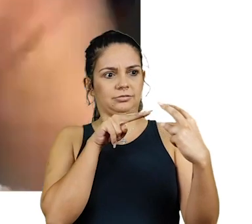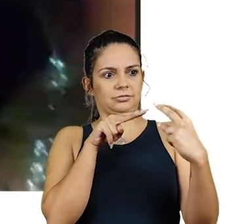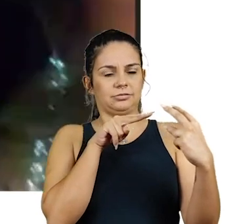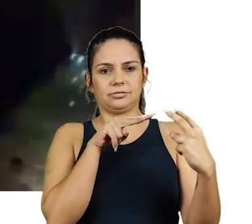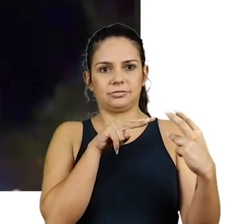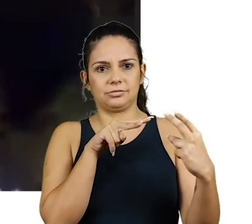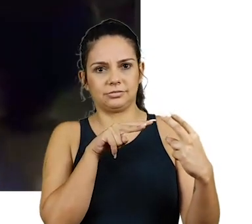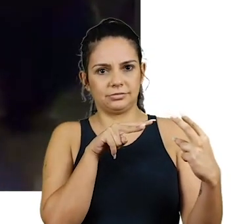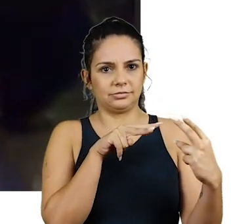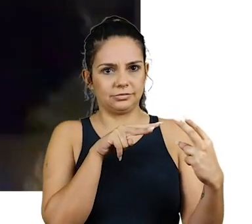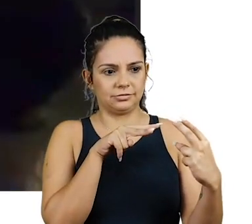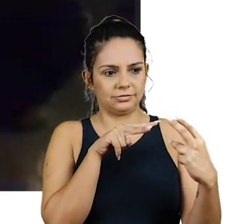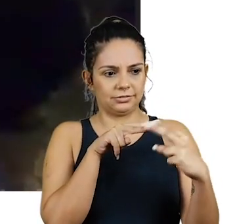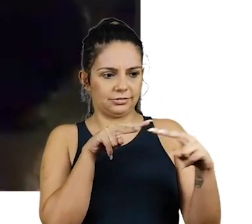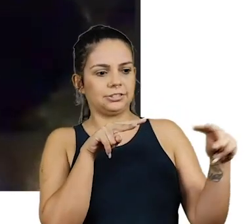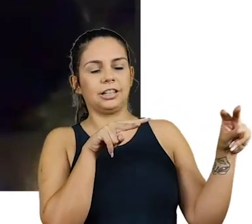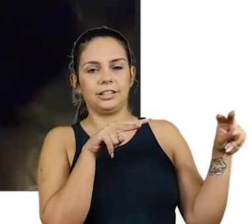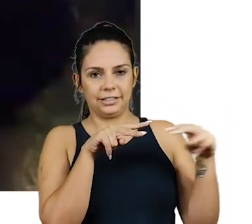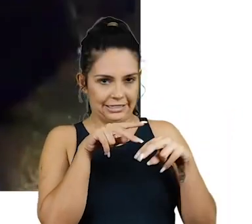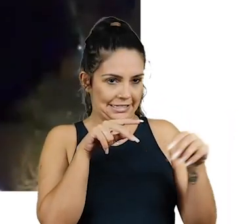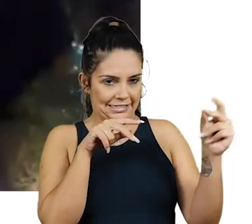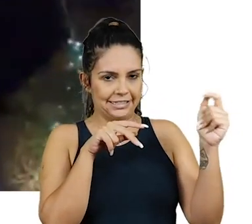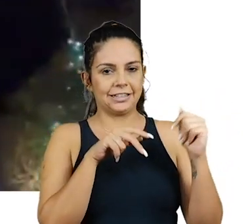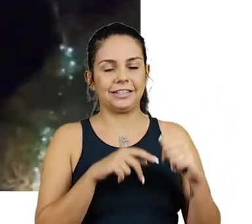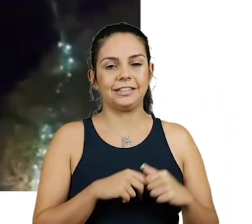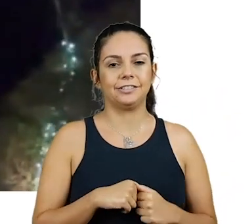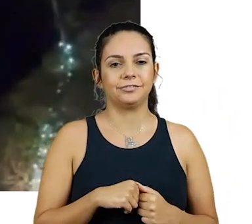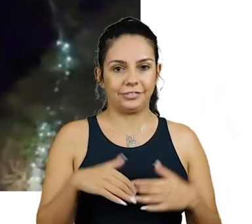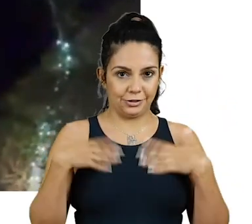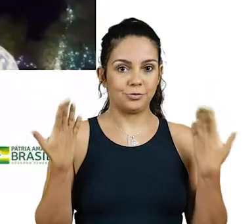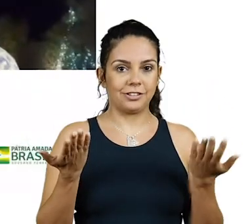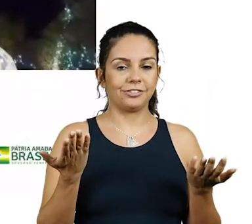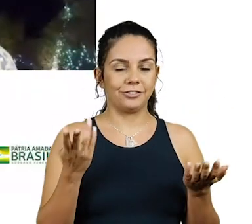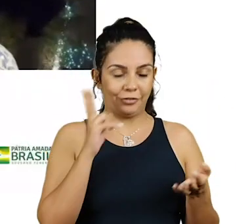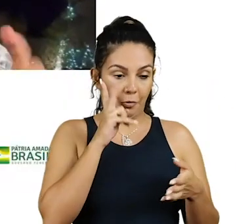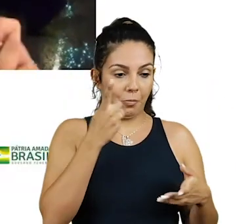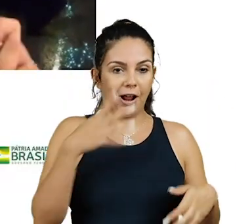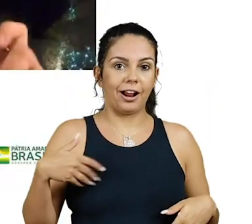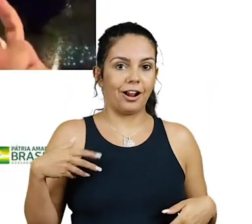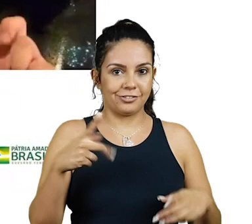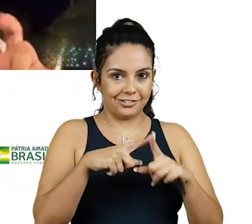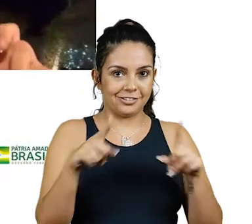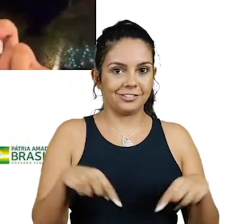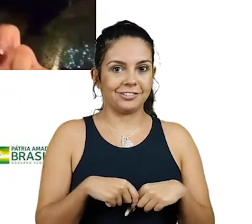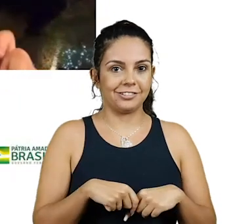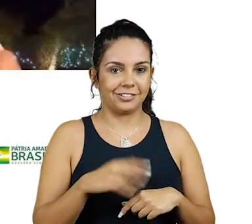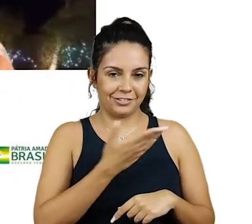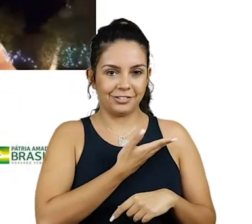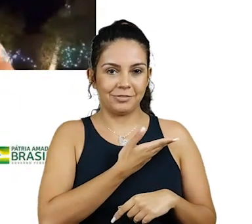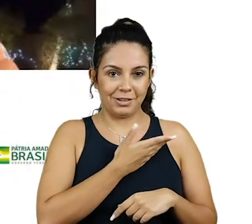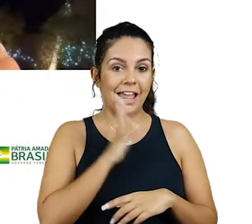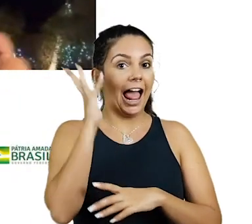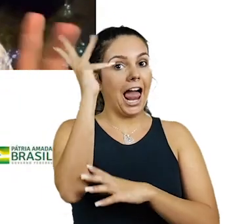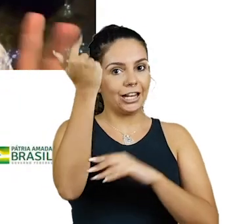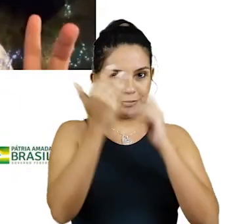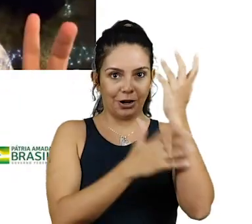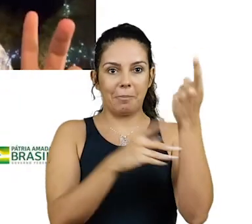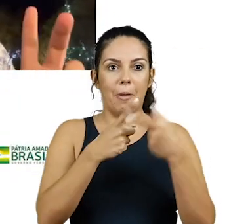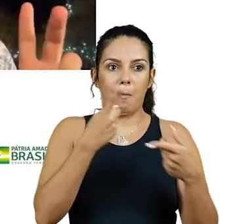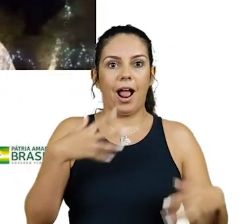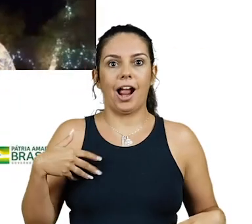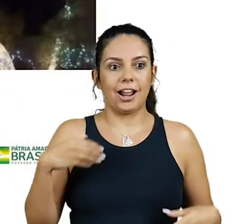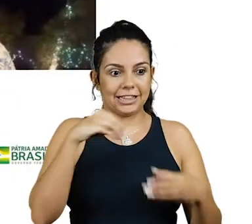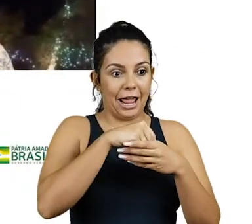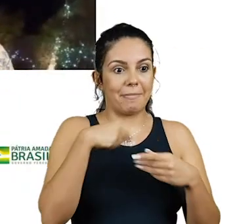Cada um e sai retirado. É assustador. Eu sou amigo da natureza, mas um